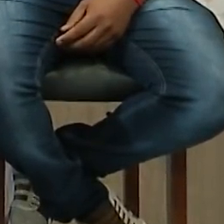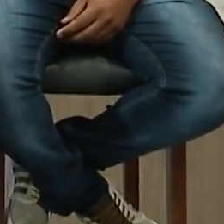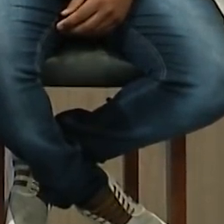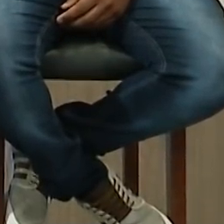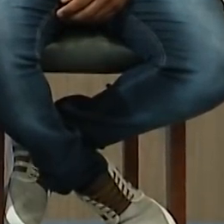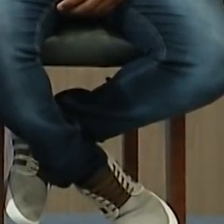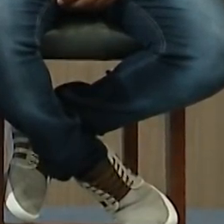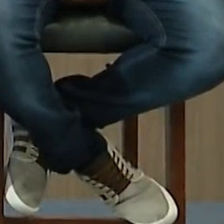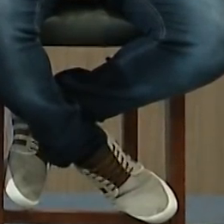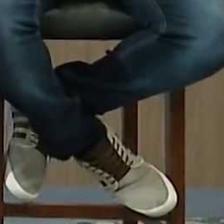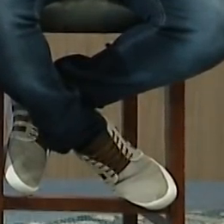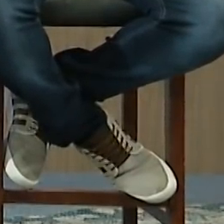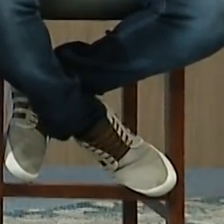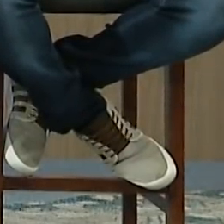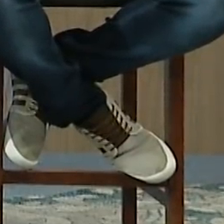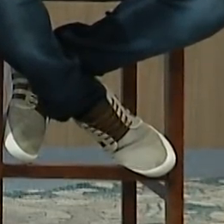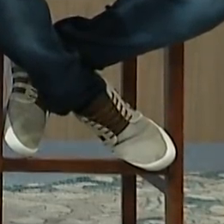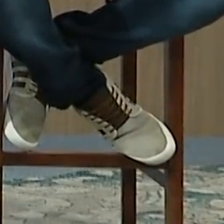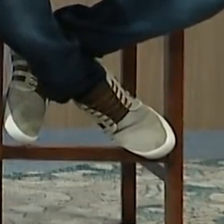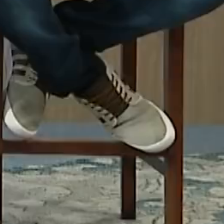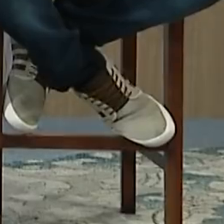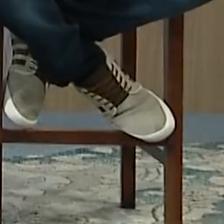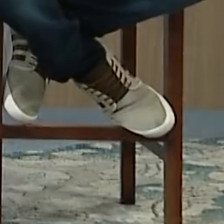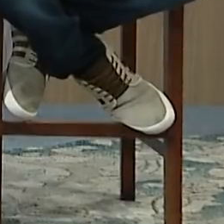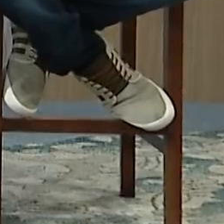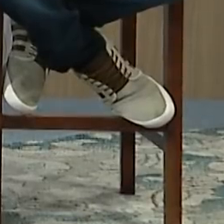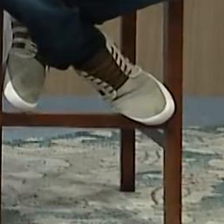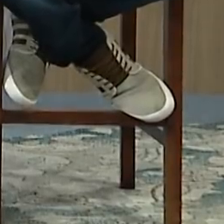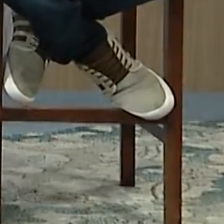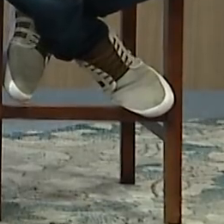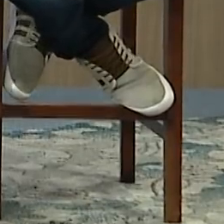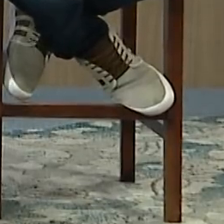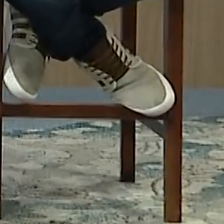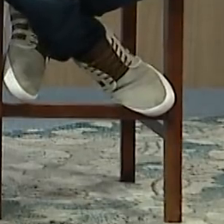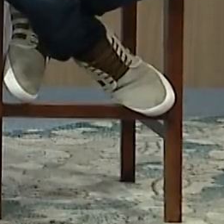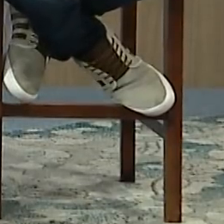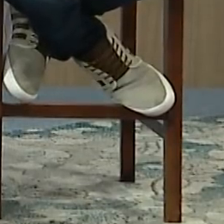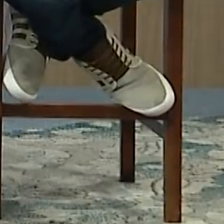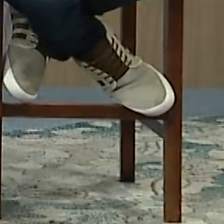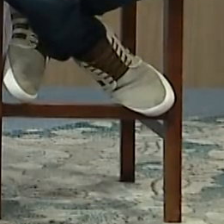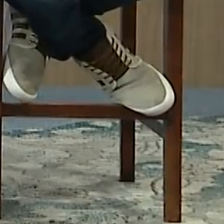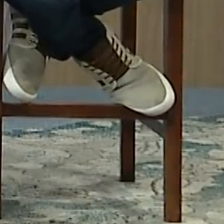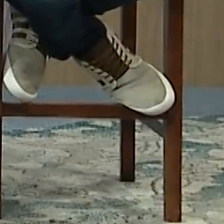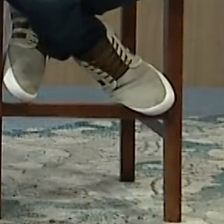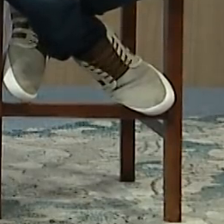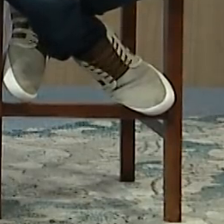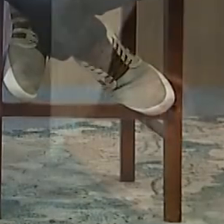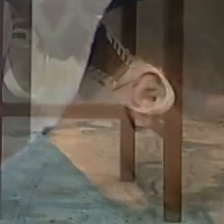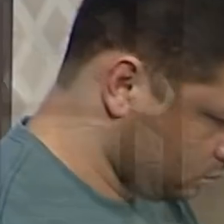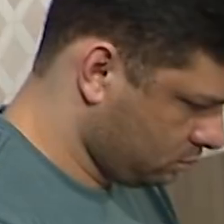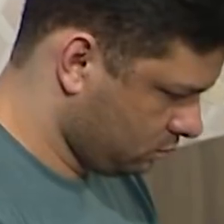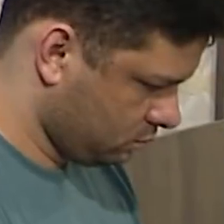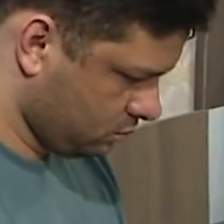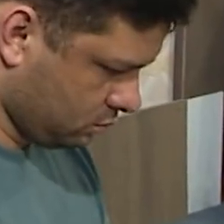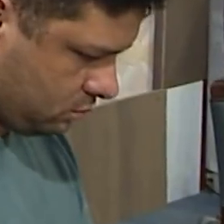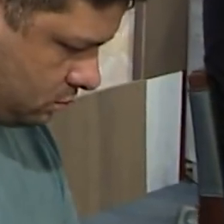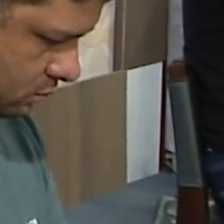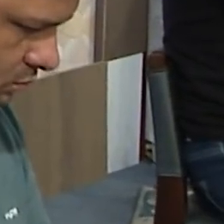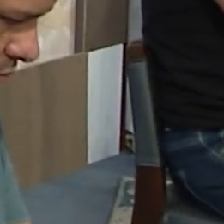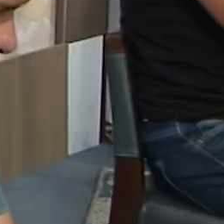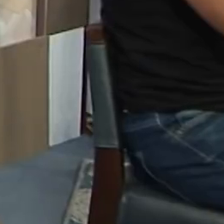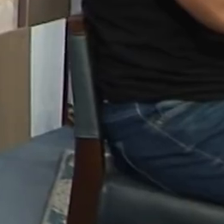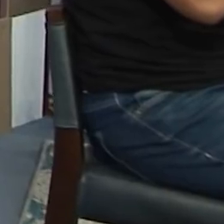descer a tua voz derrama o teu